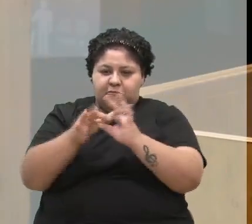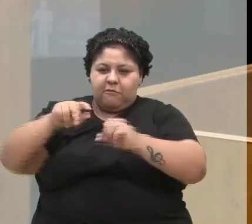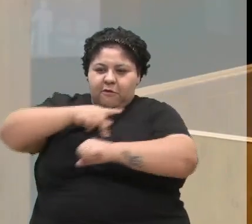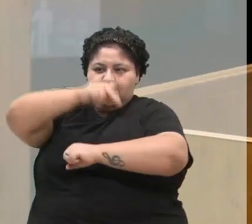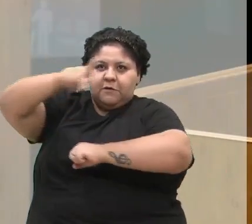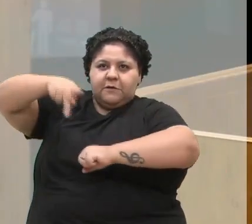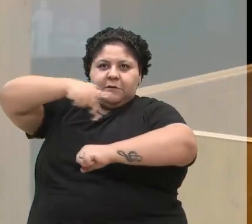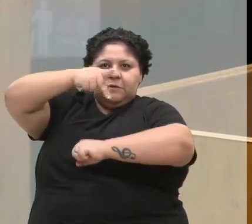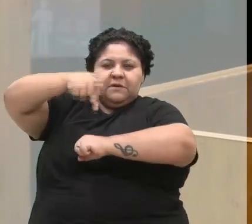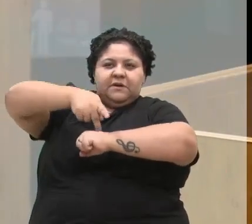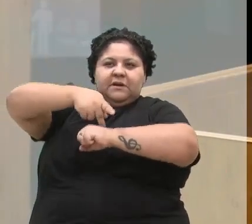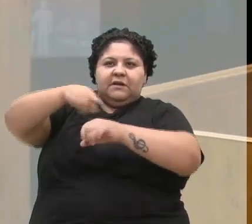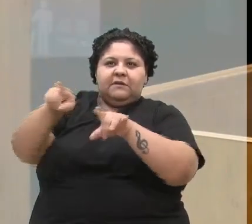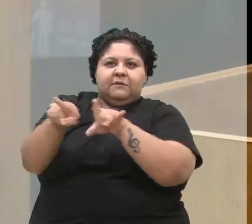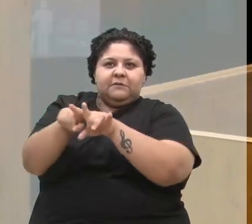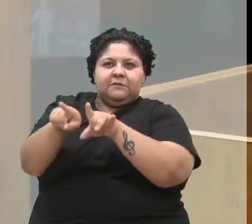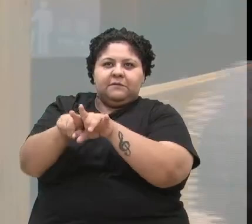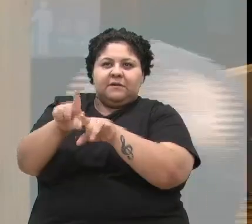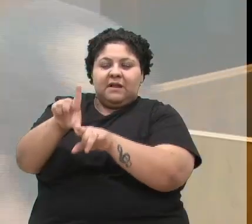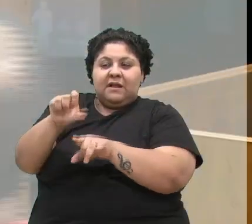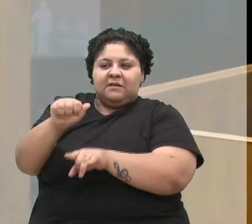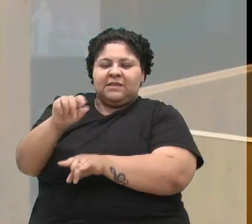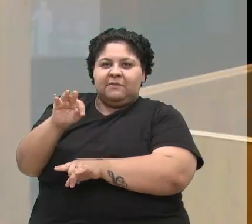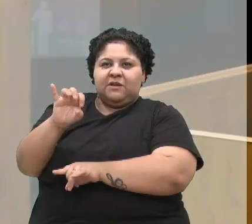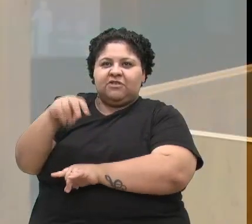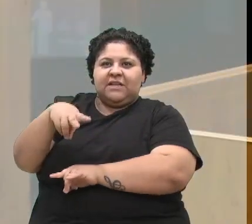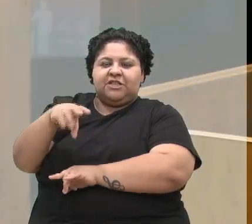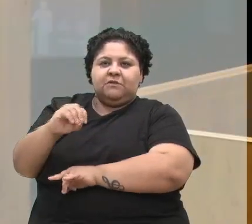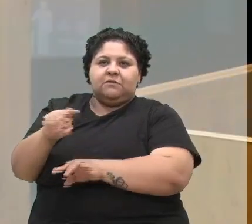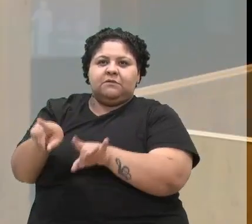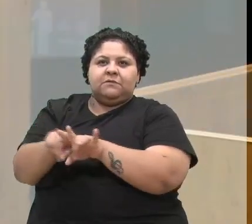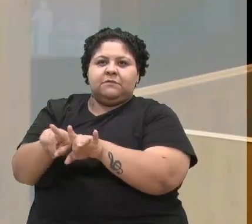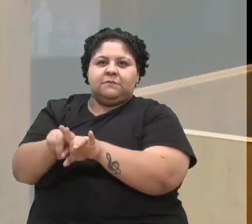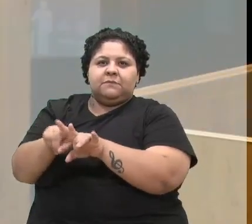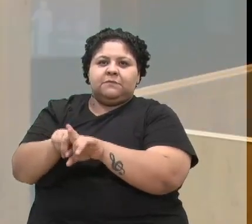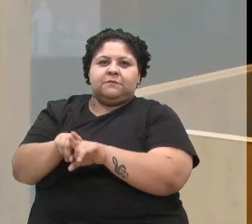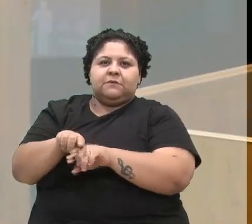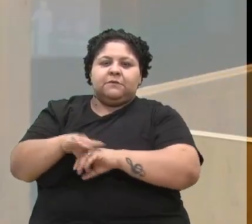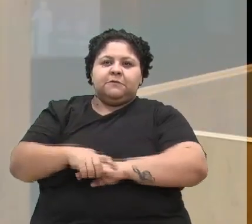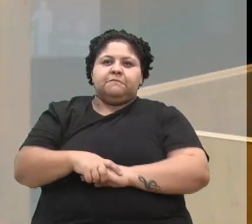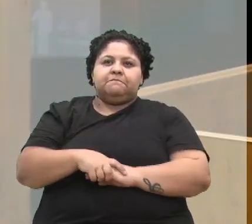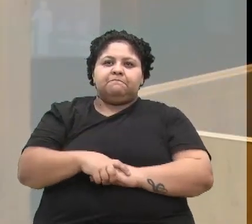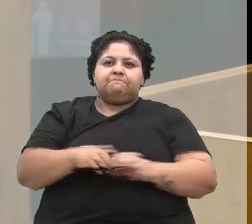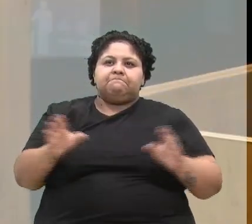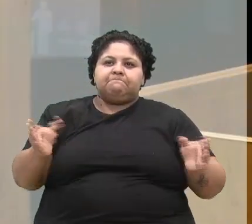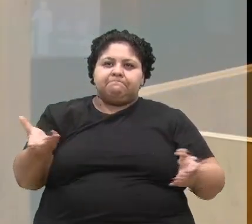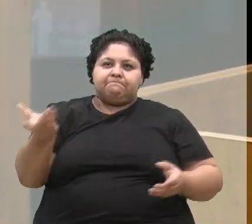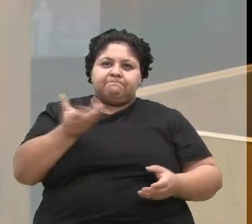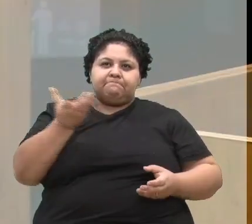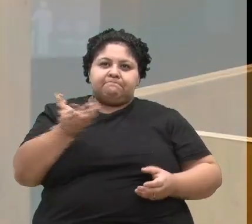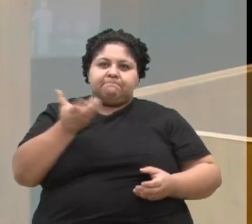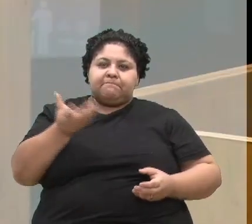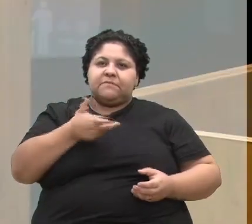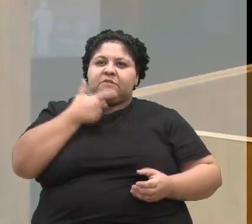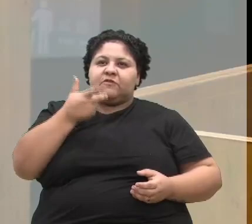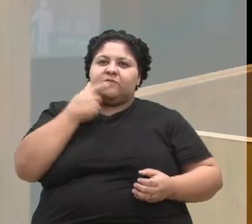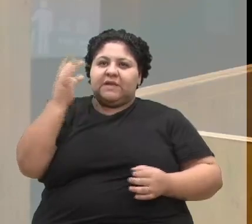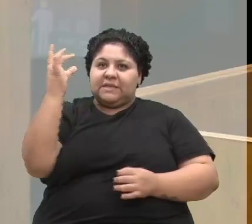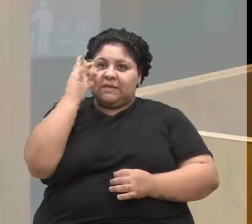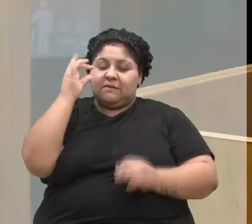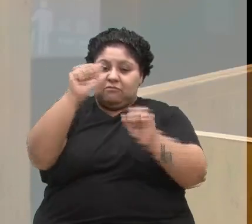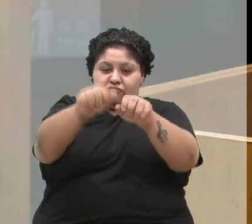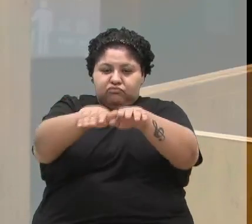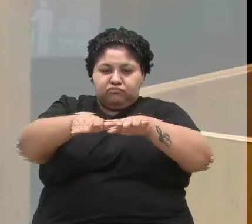latinos. Quero enfatizar a presença na plateia